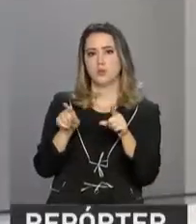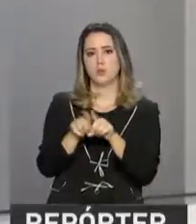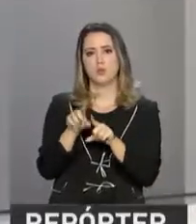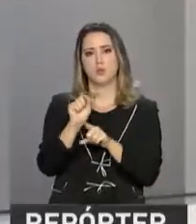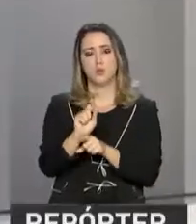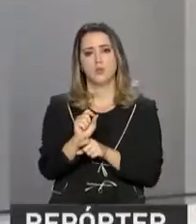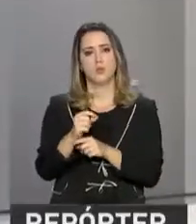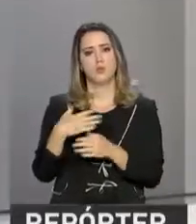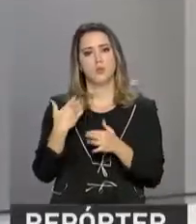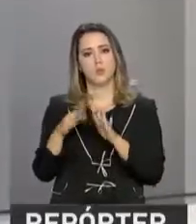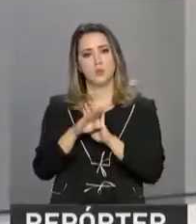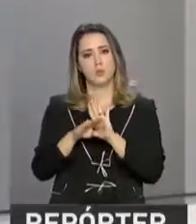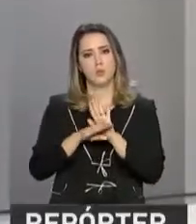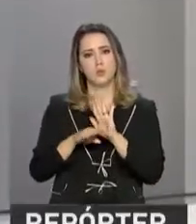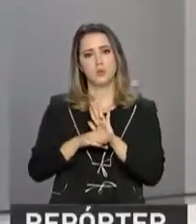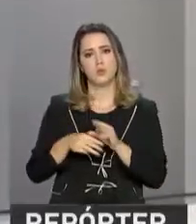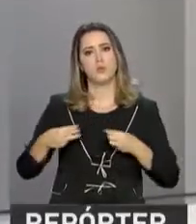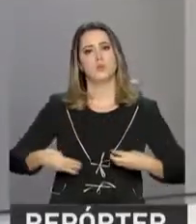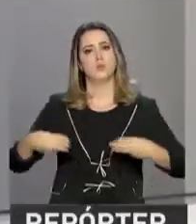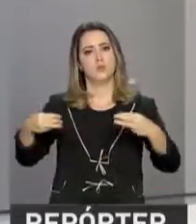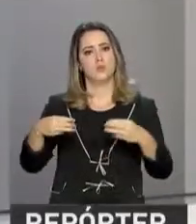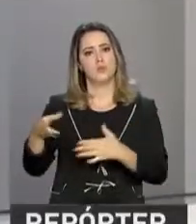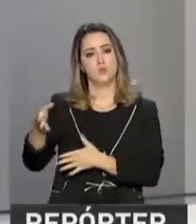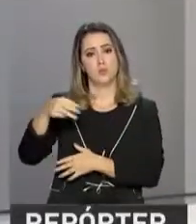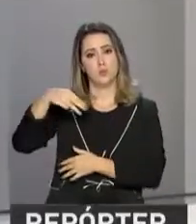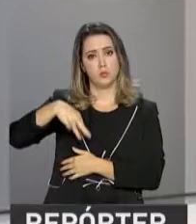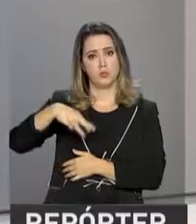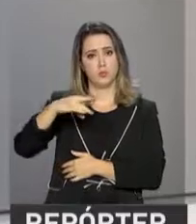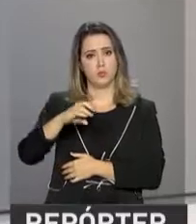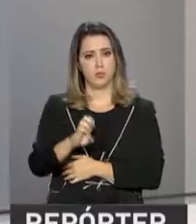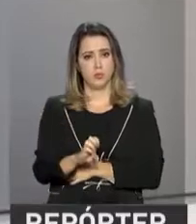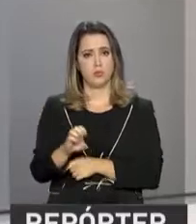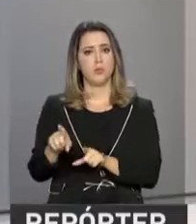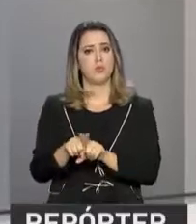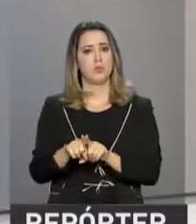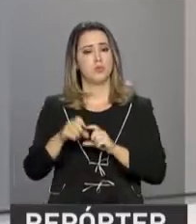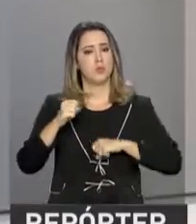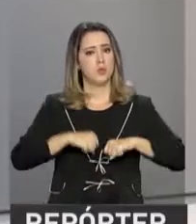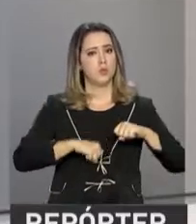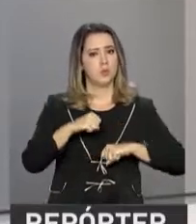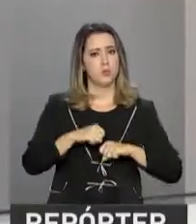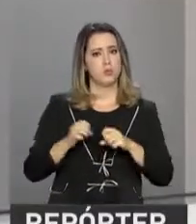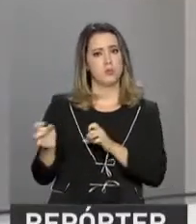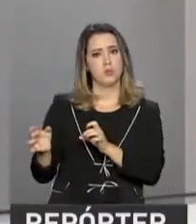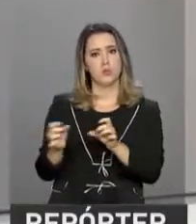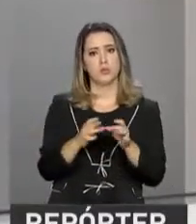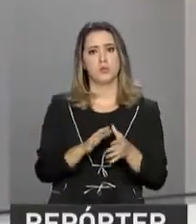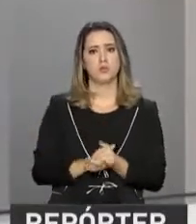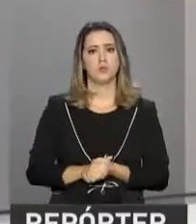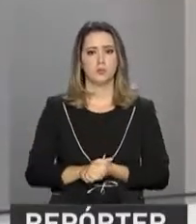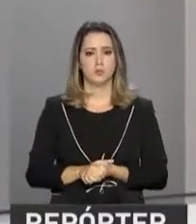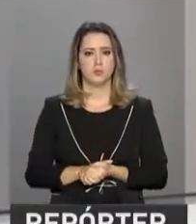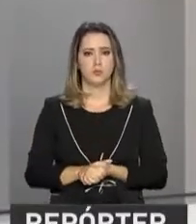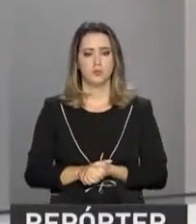Brasil, programa dos Ministérios das Relações Exteriores e da Indústria, Comércio Exterior e